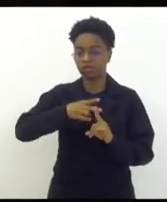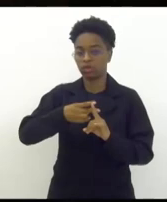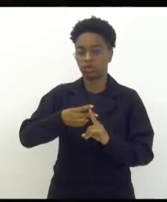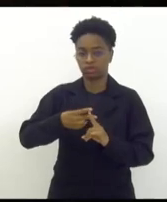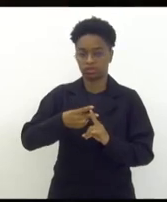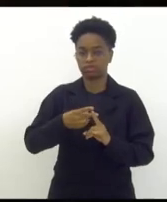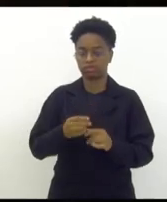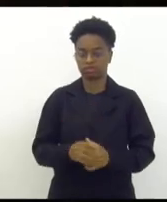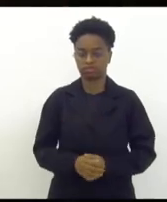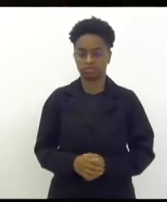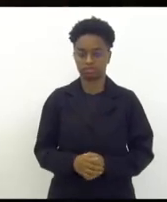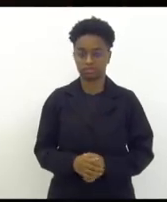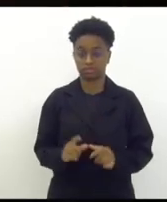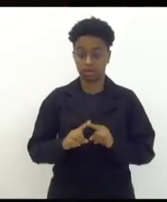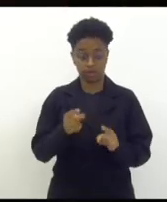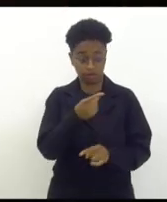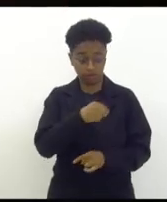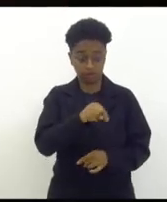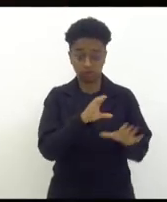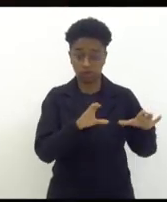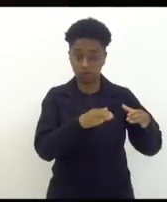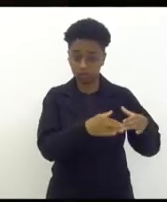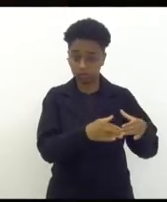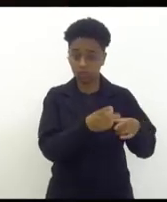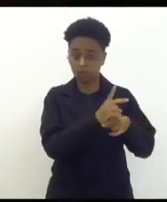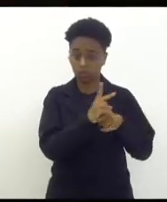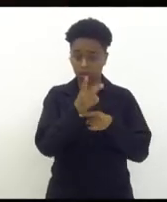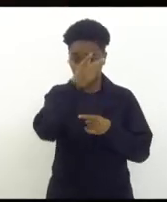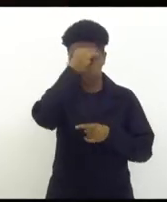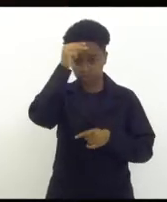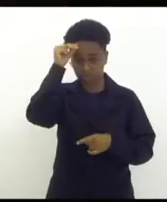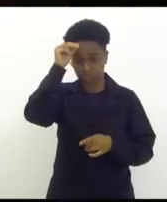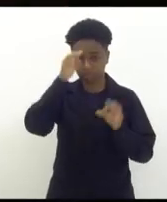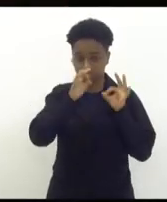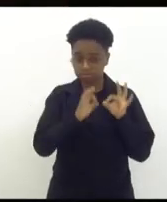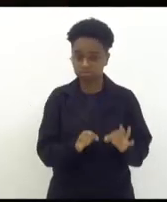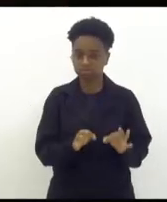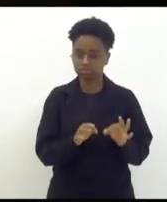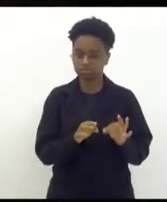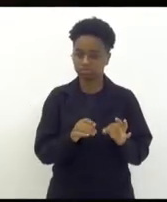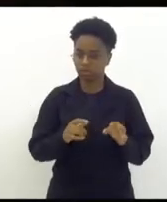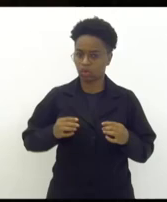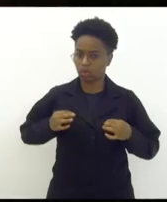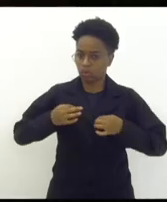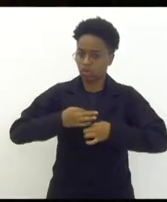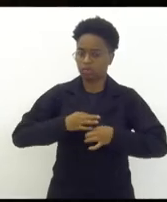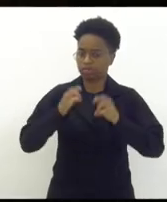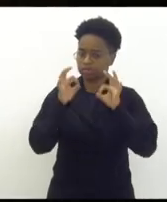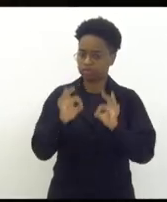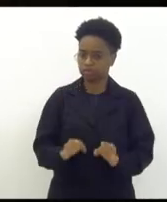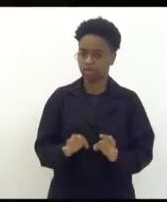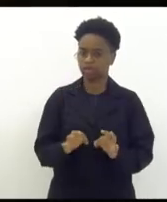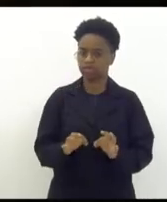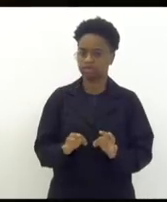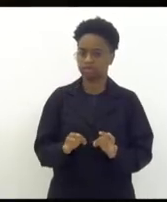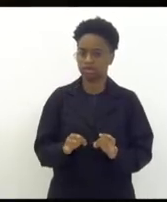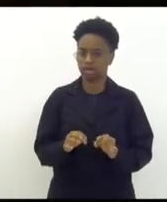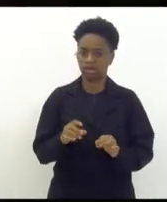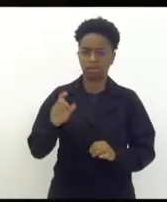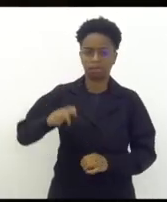seu contracheque enquanto você guarda municipal decente que está fardado exposto